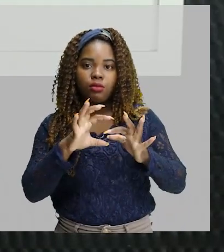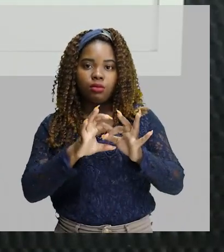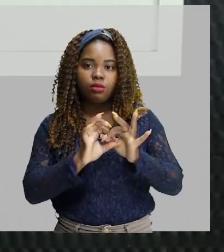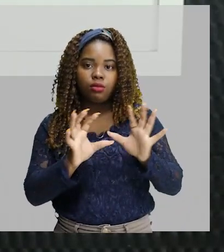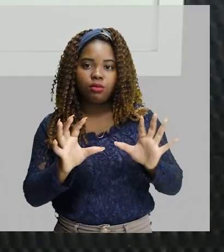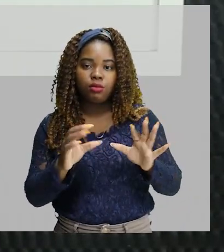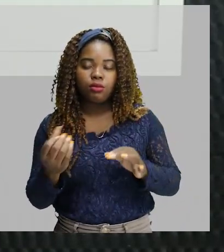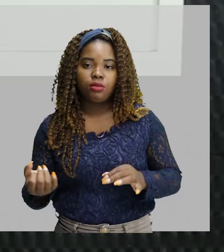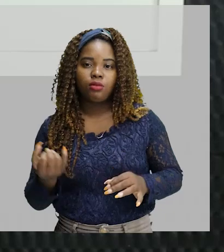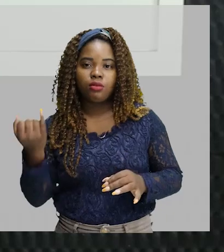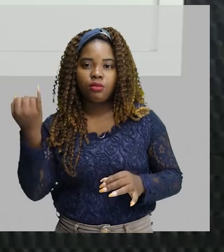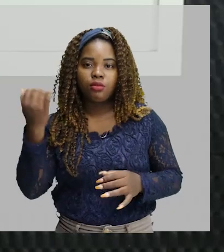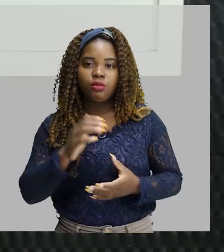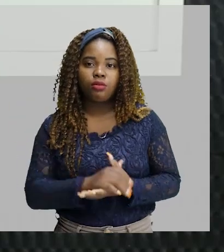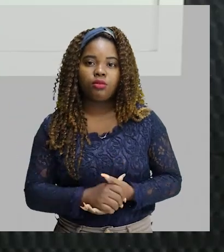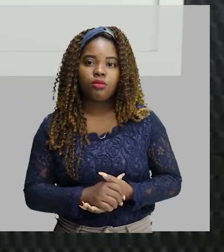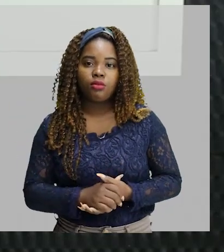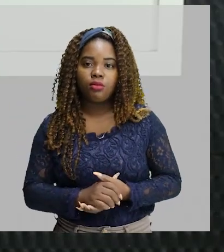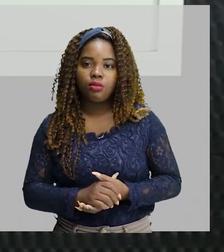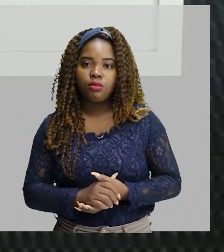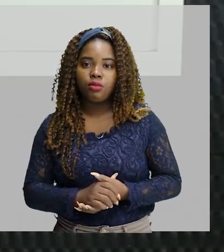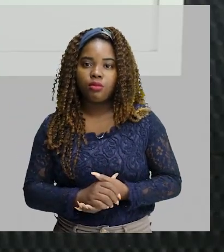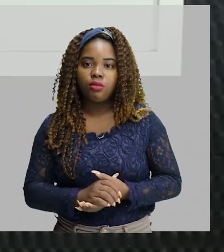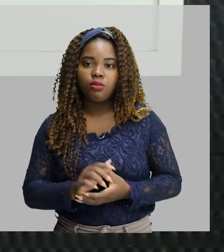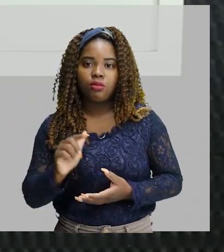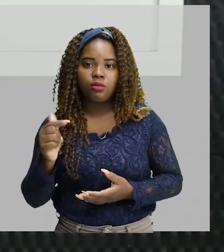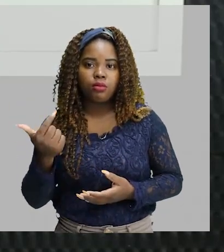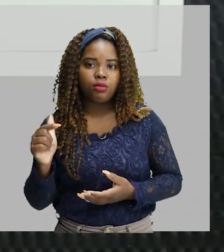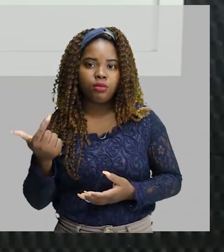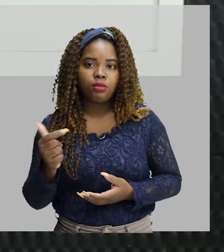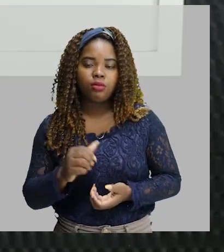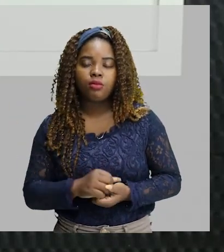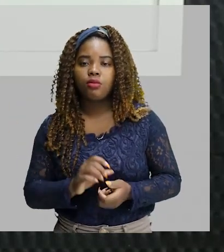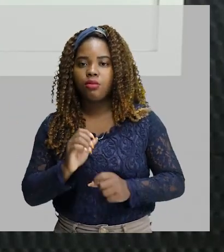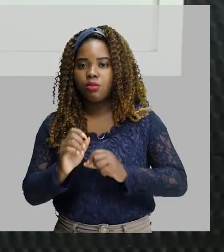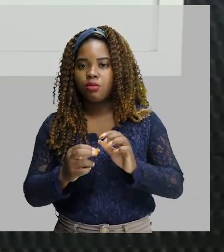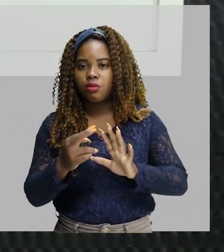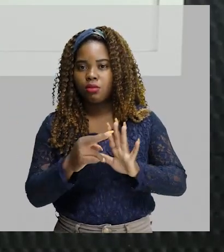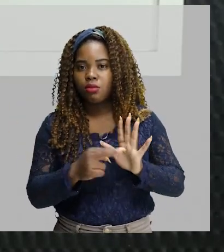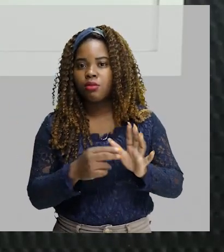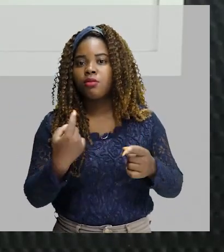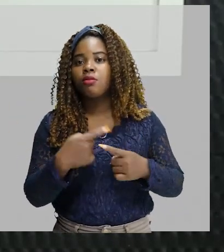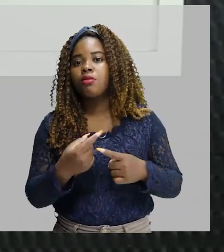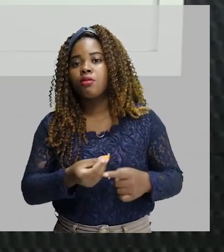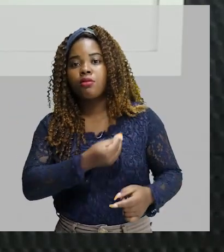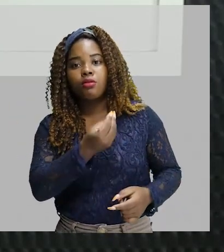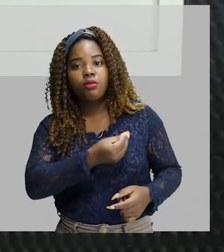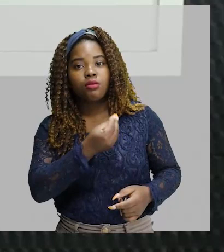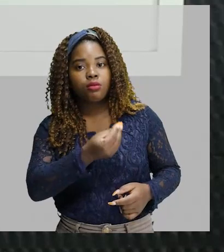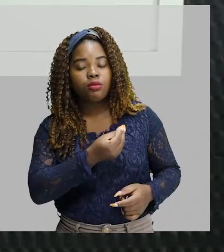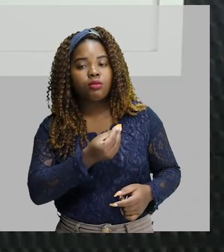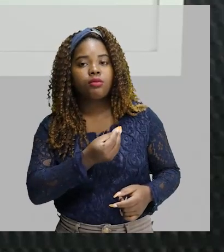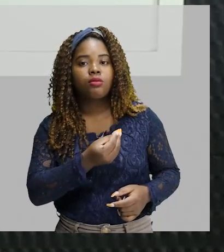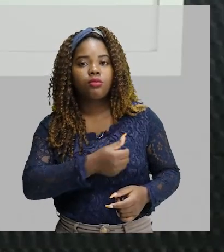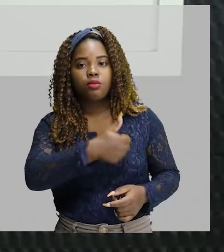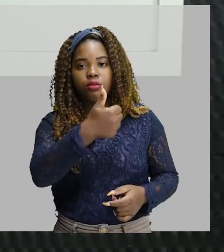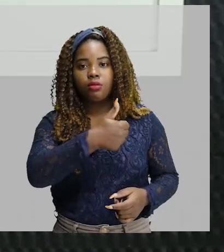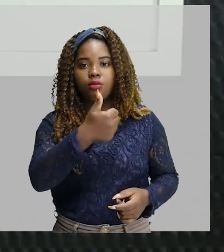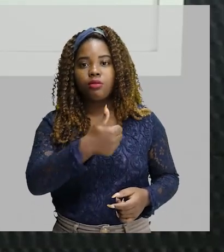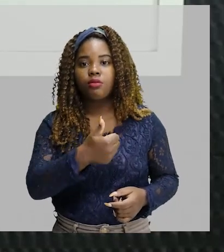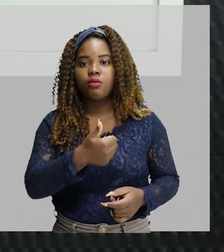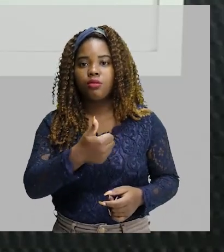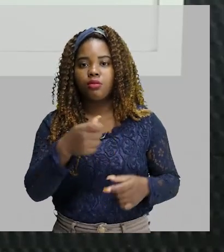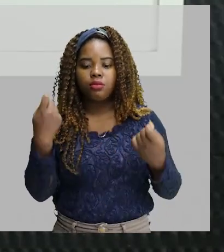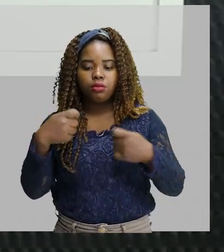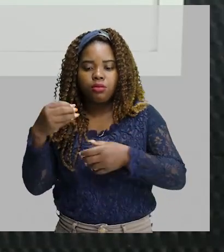e sem nenhum tipo de condição prévia, porque é a existência que vem primeiro e não uma